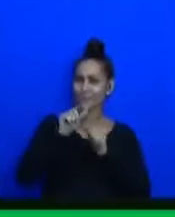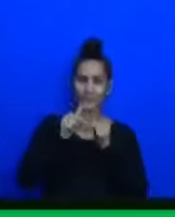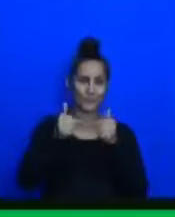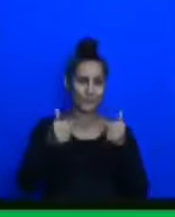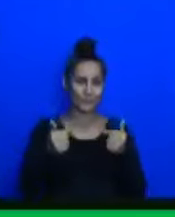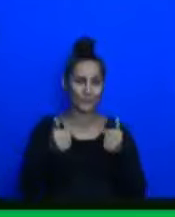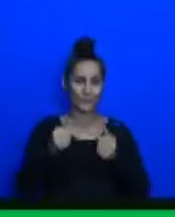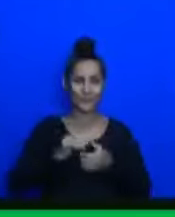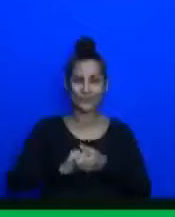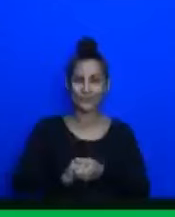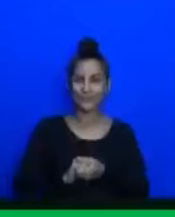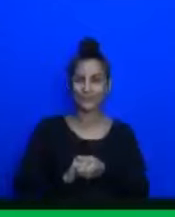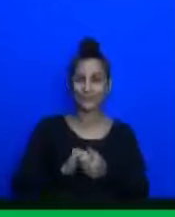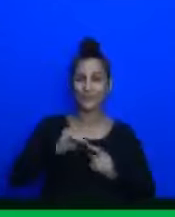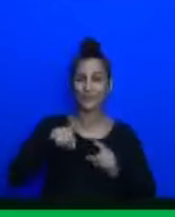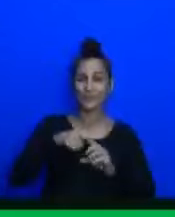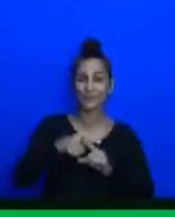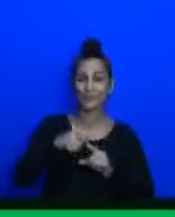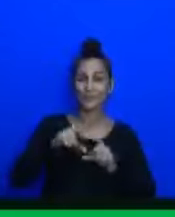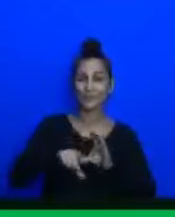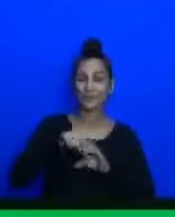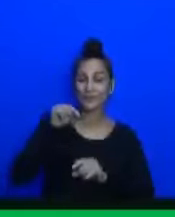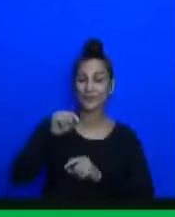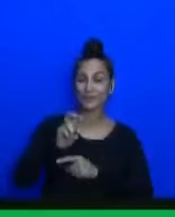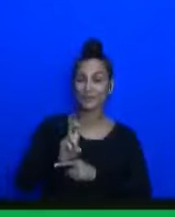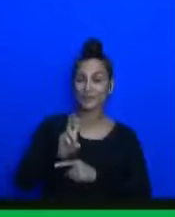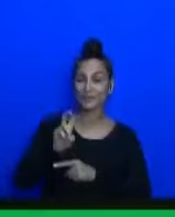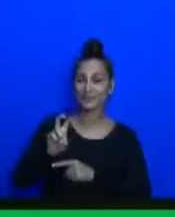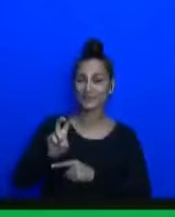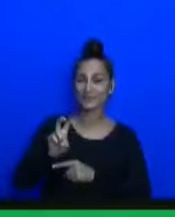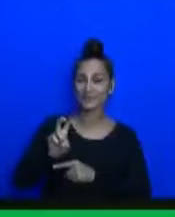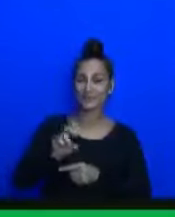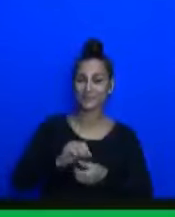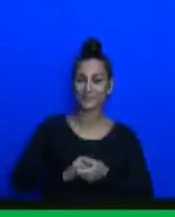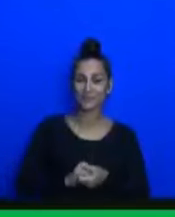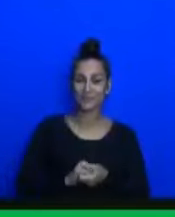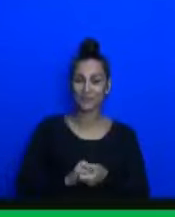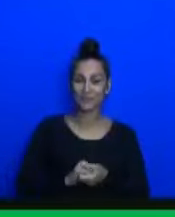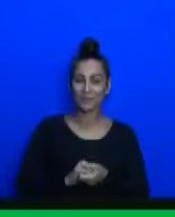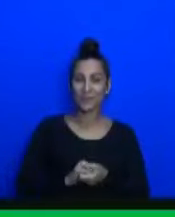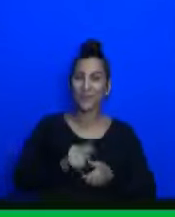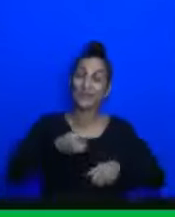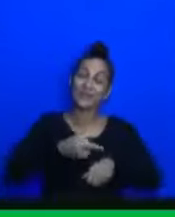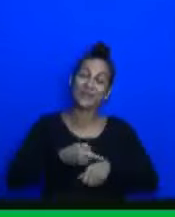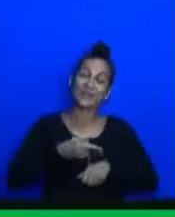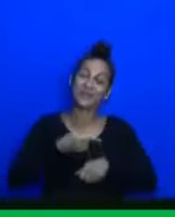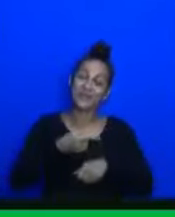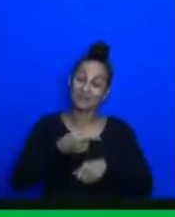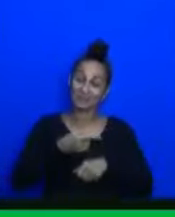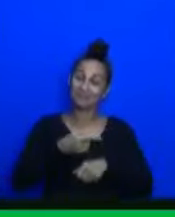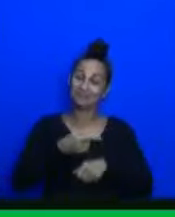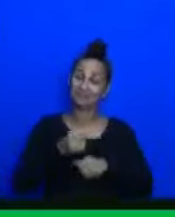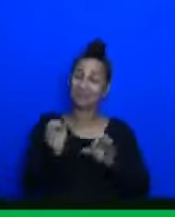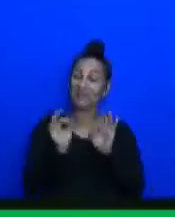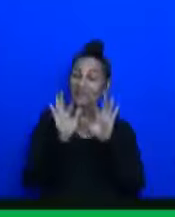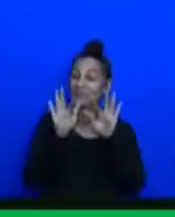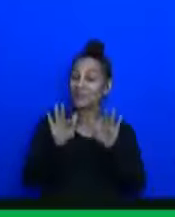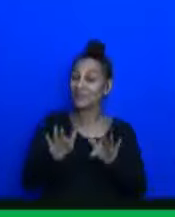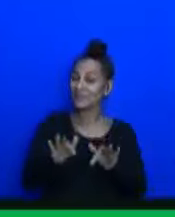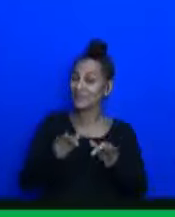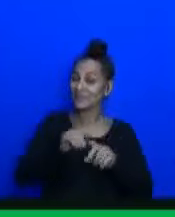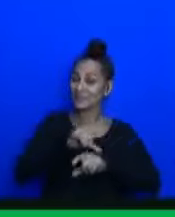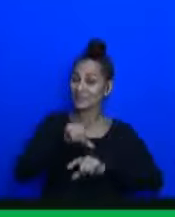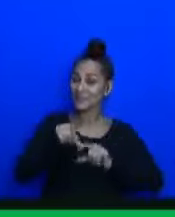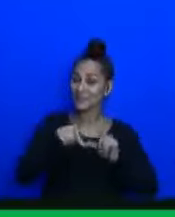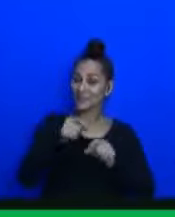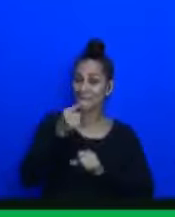dia de sorte? Mais uma bola sorteada, 55, número 55. E agora, para fechar o